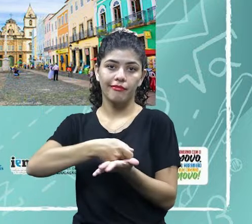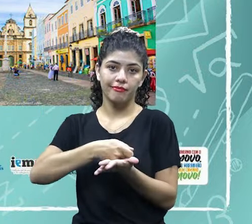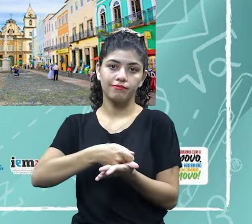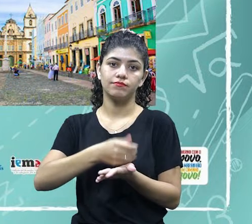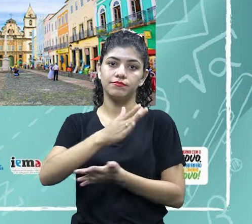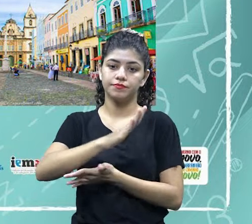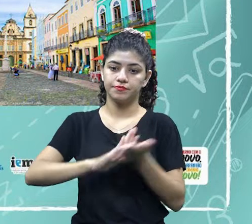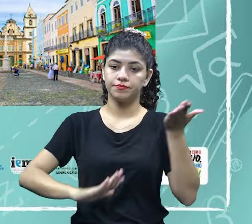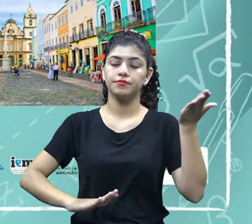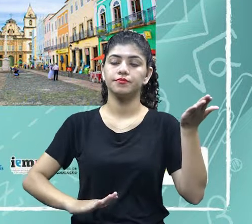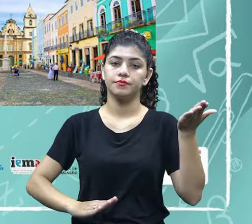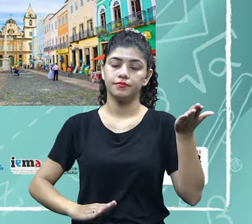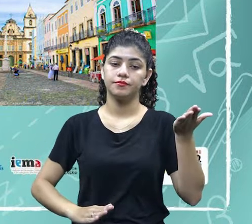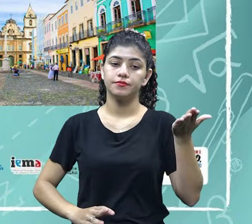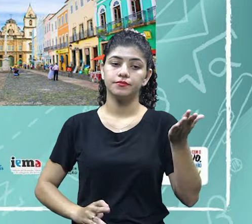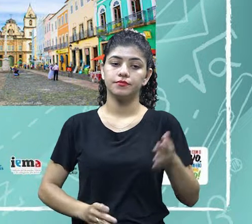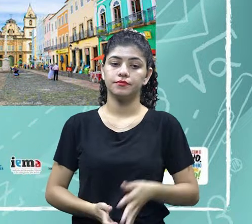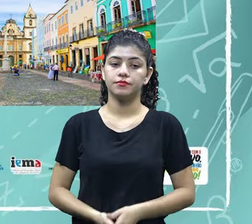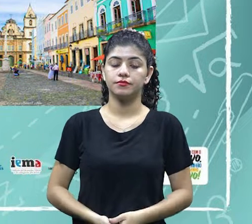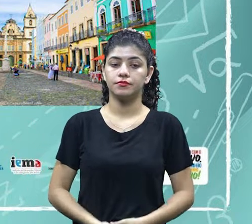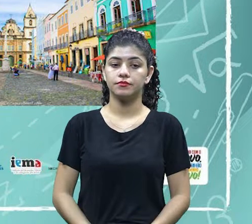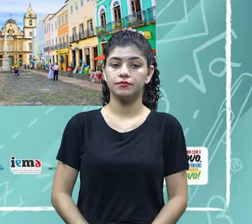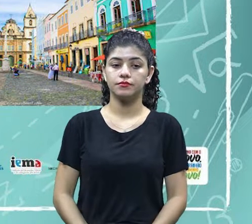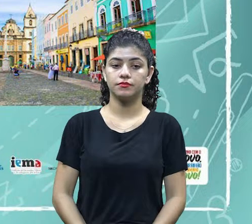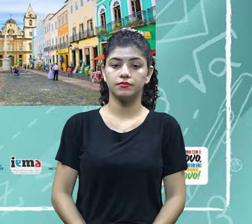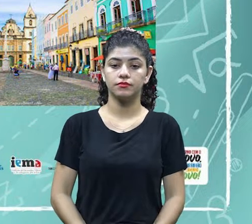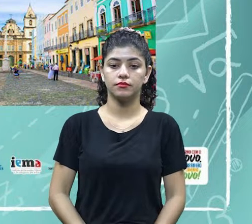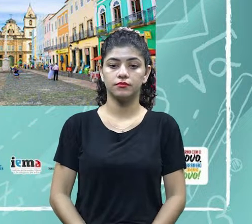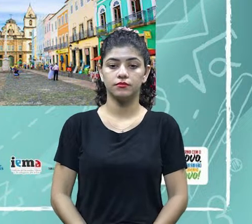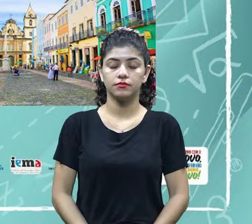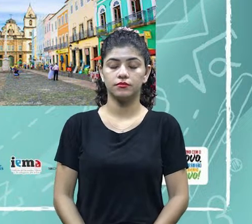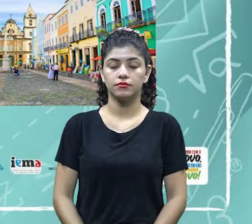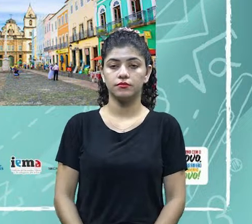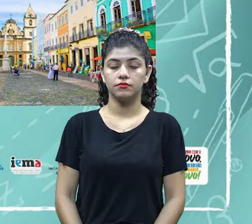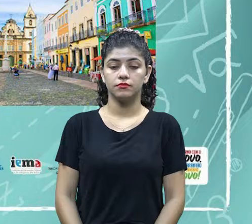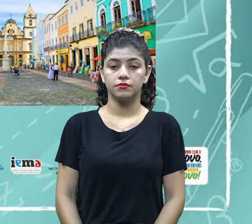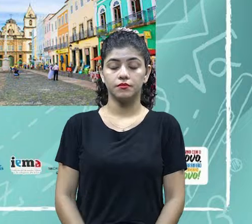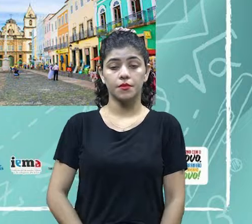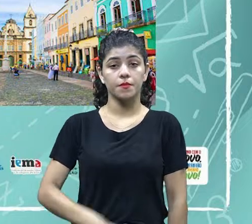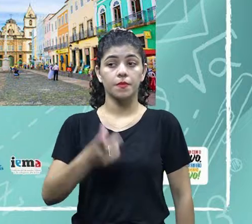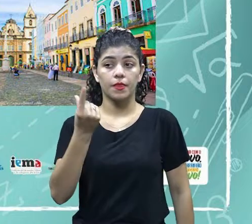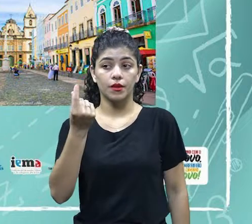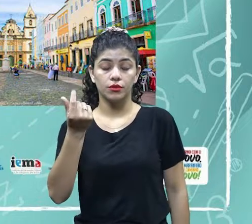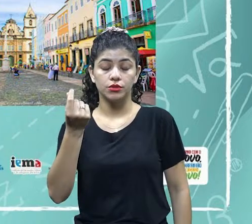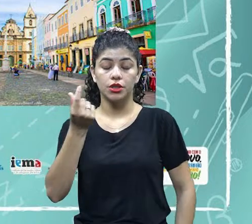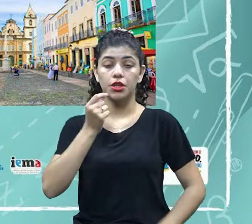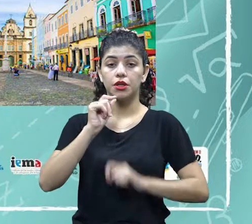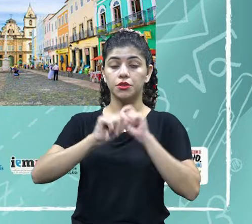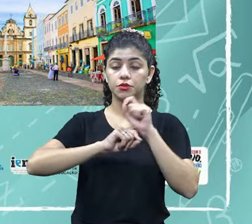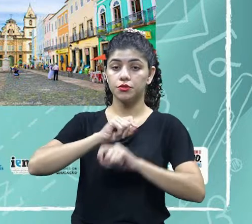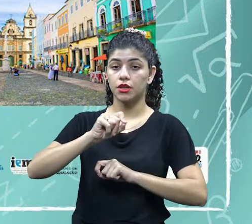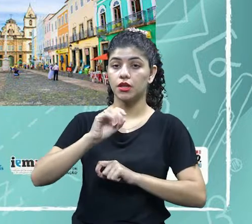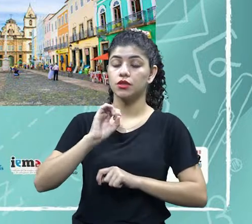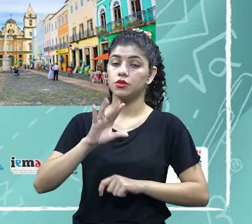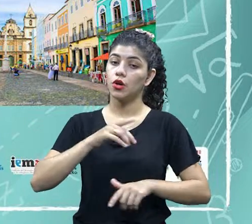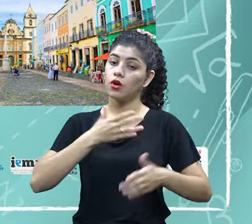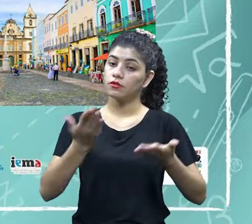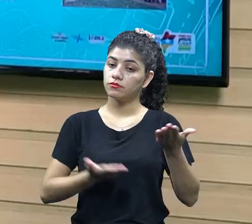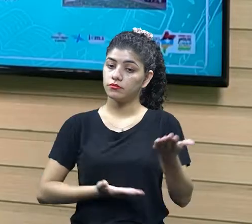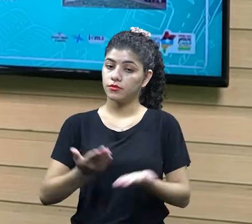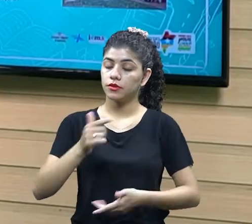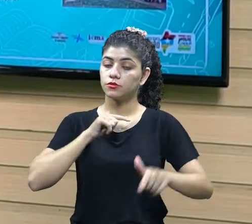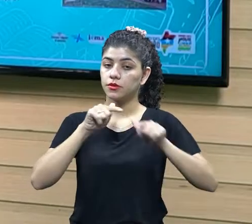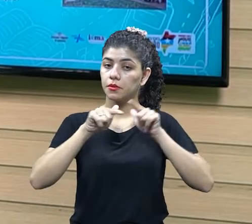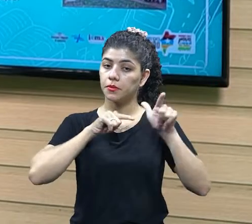essa viagem, certo? Com o dinheiro que é oriundo da sua prestação de